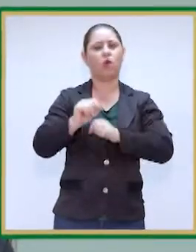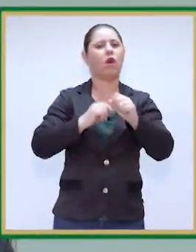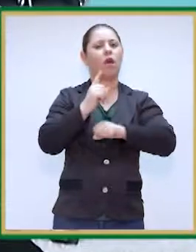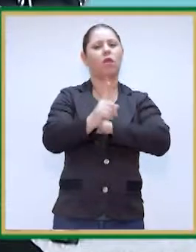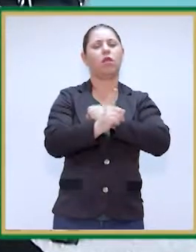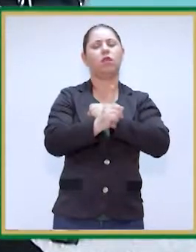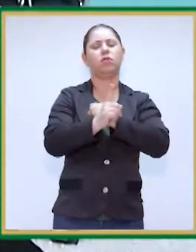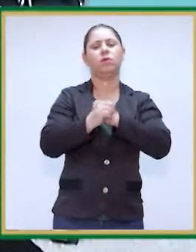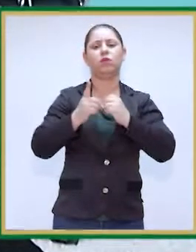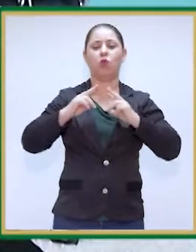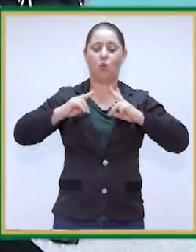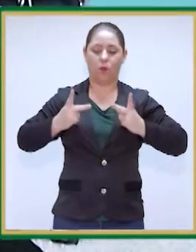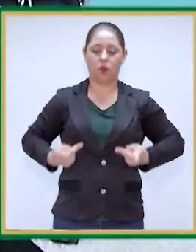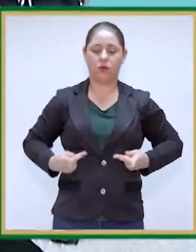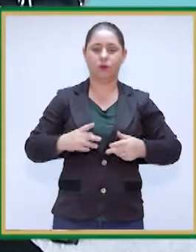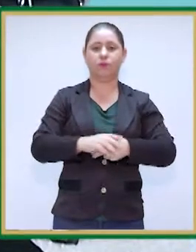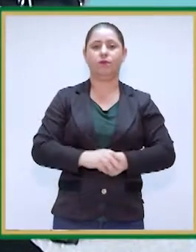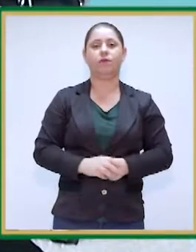humanizado.